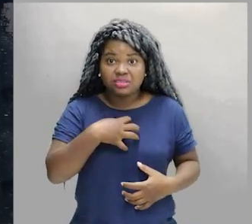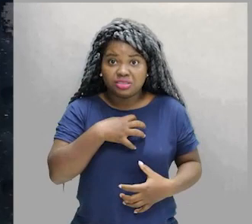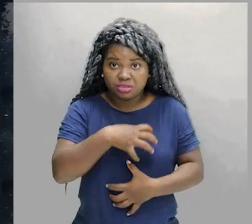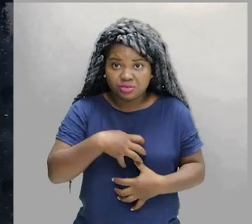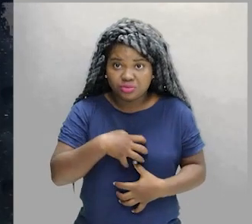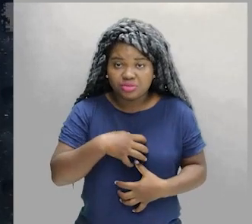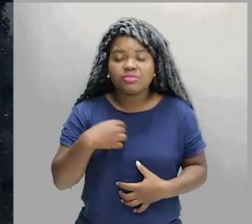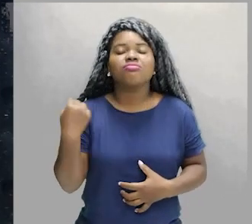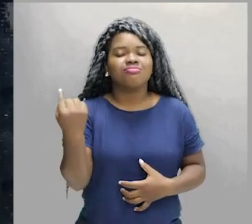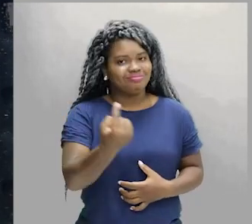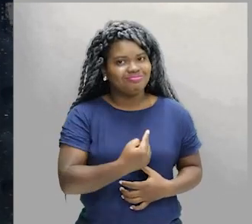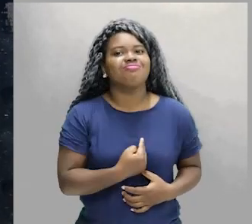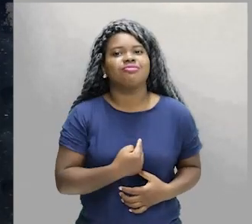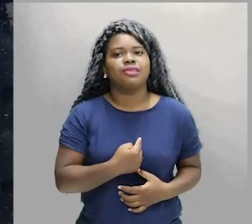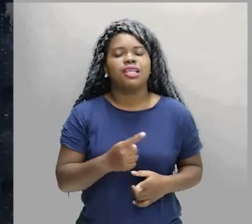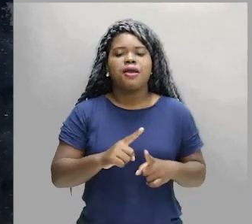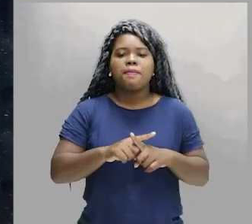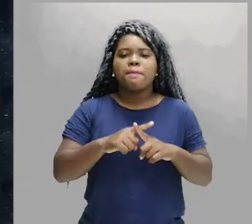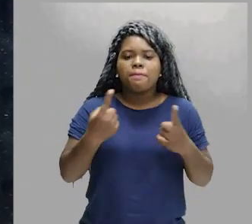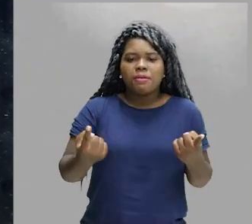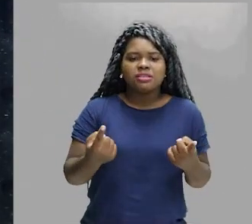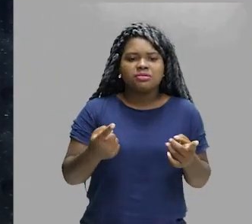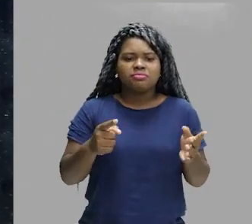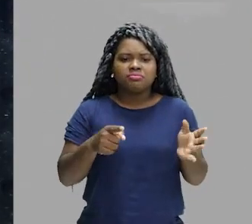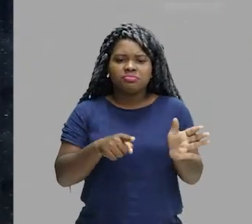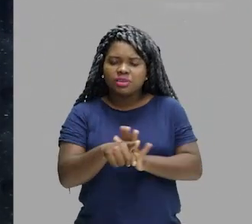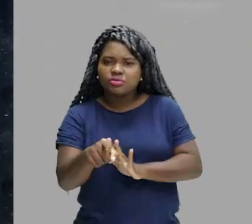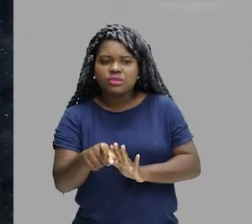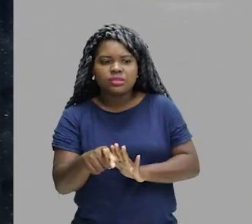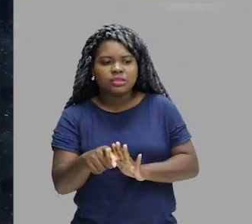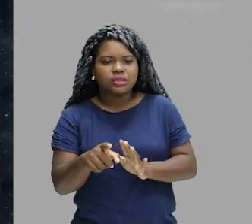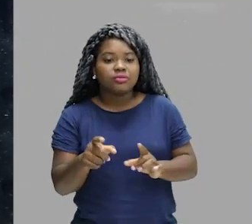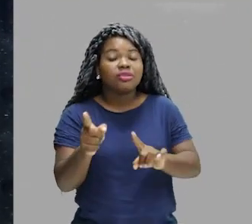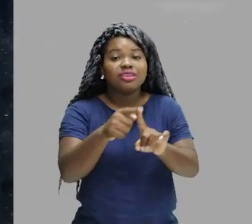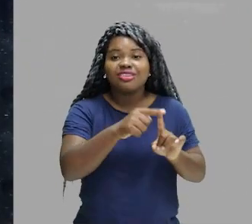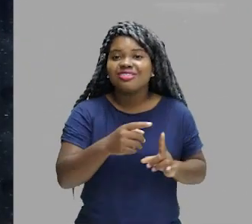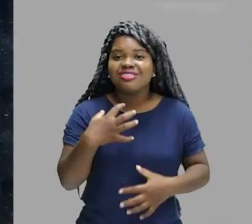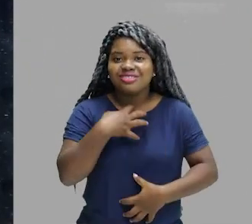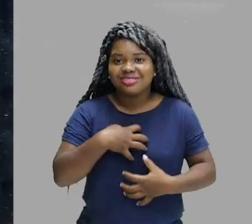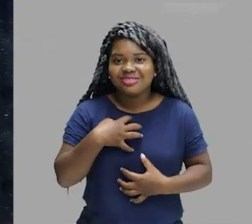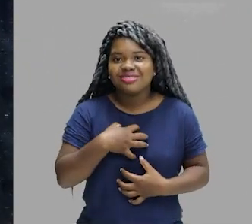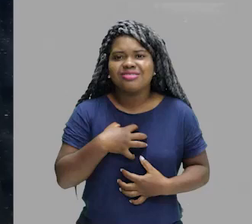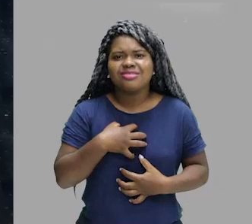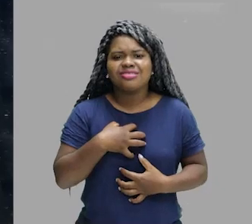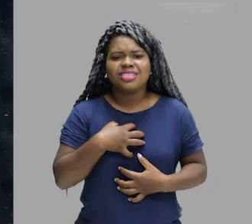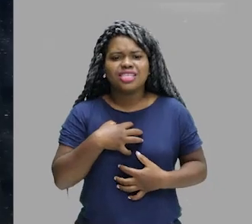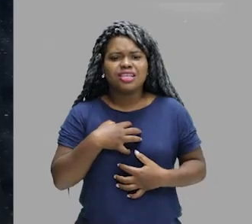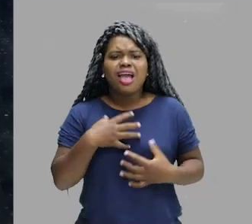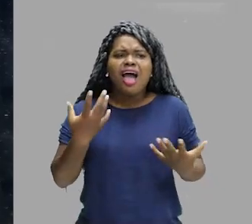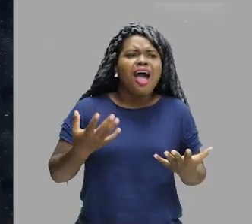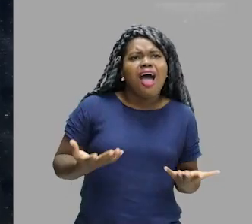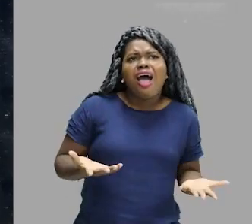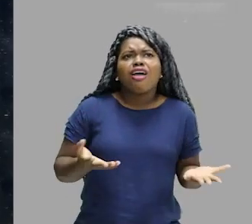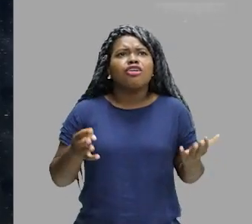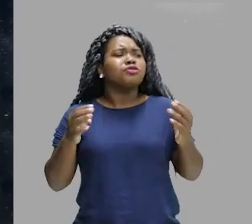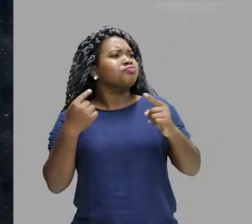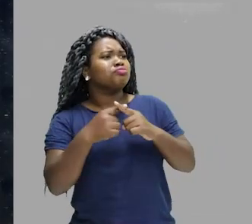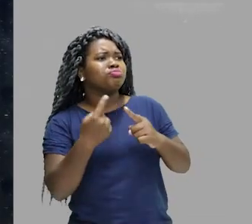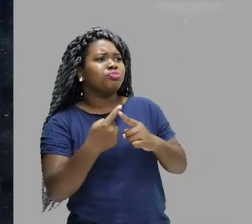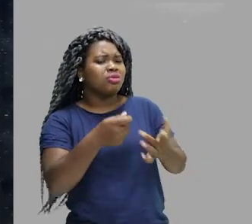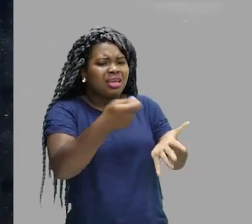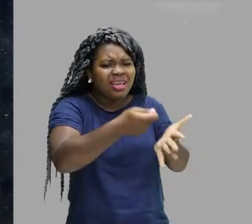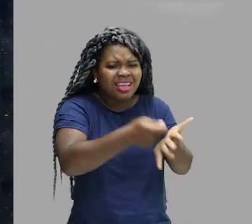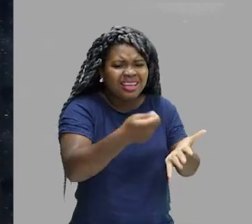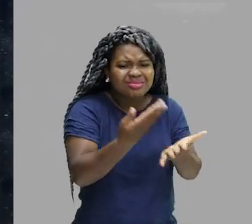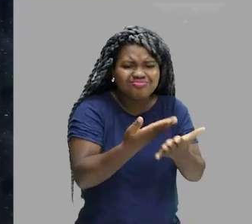aí, nesse momento, alguém se pergunta: mas que tipo de angústia? Eu não consigo sair, eu quero voltar para a escola, eu não quero. Por que, que me obrigam a estudar? Por que isso, por aquilo? A crise